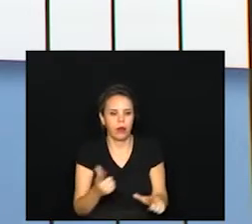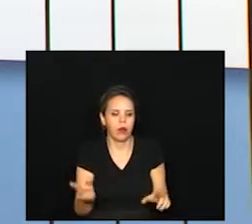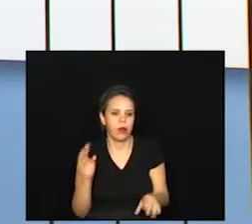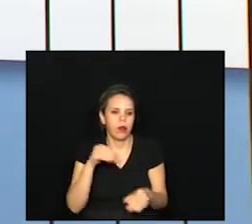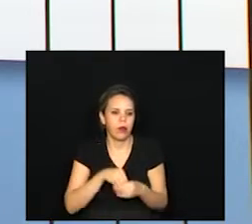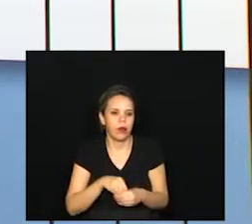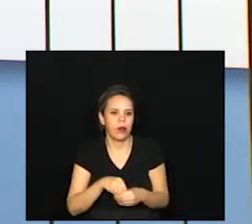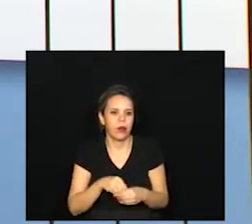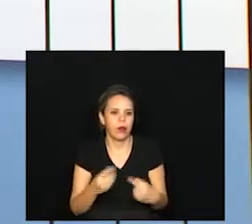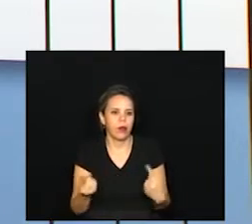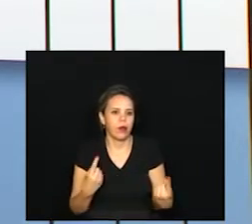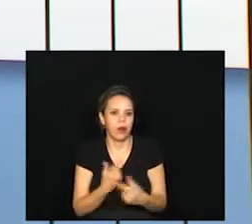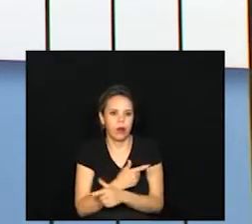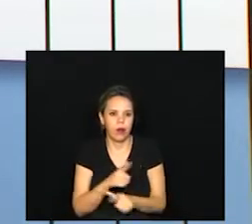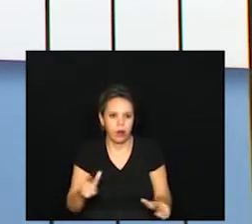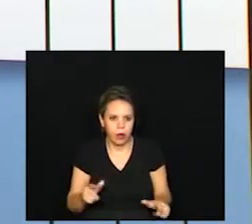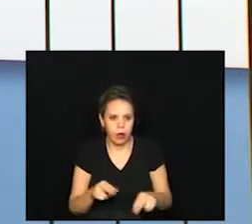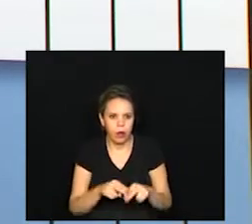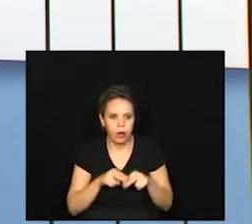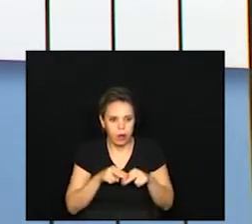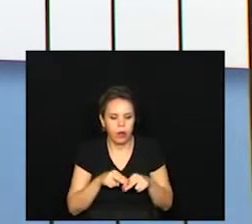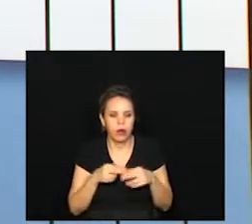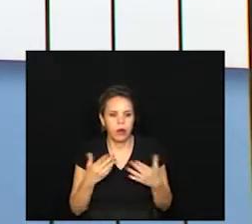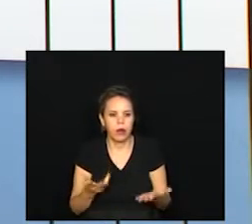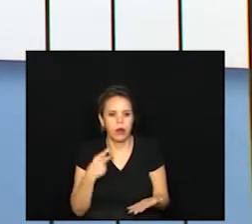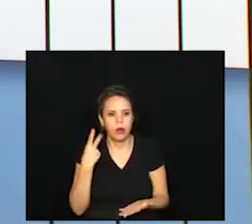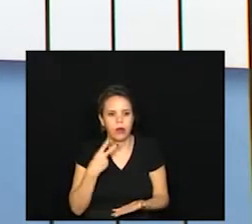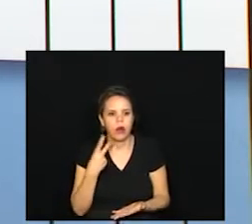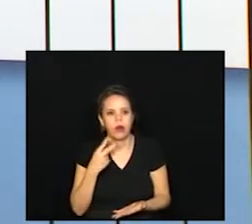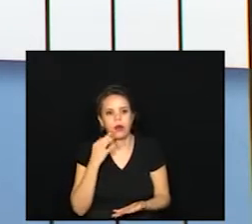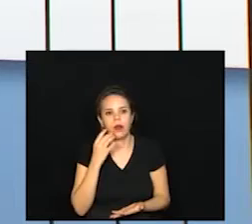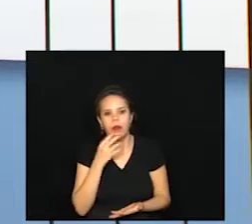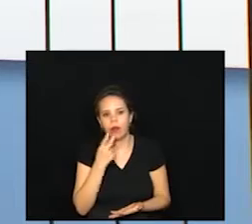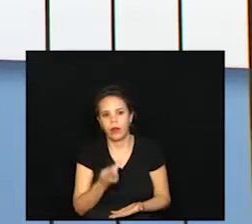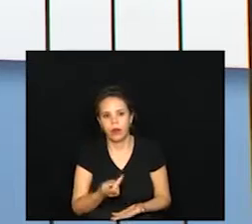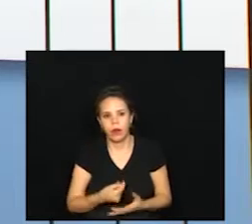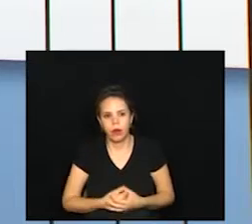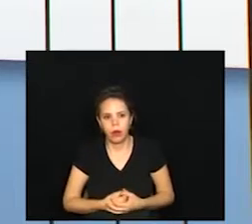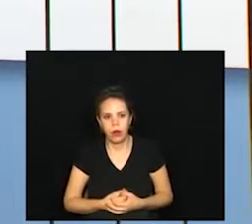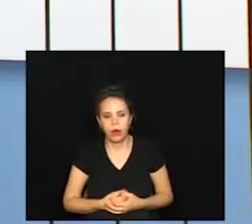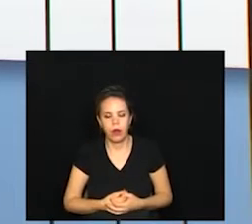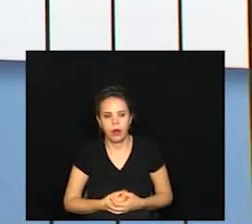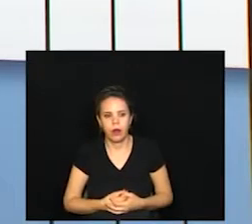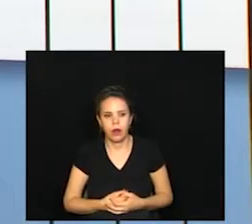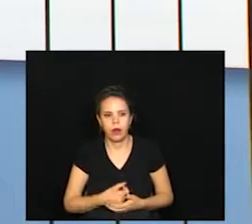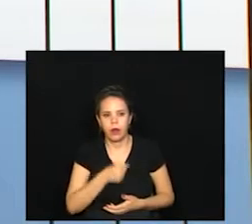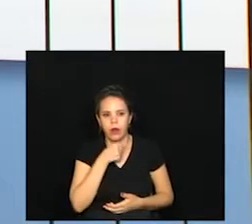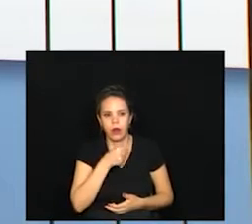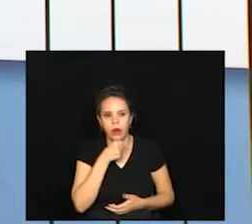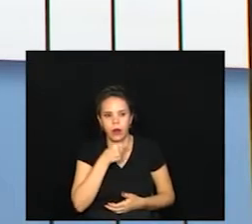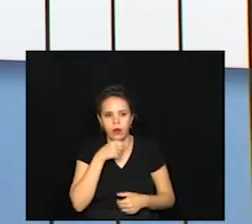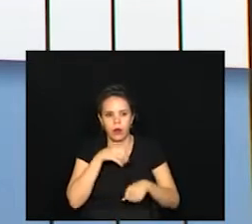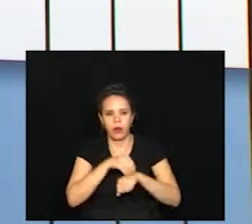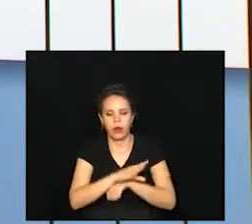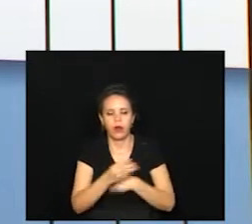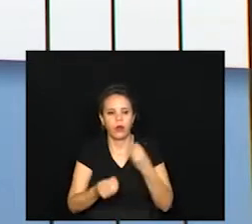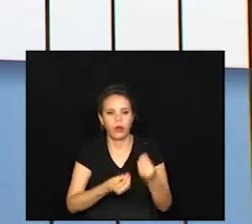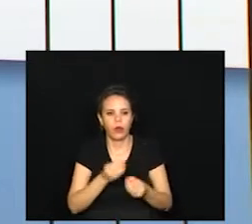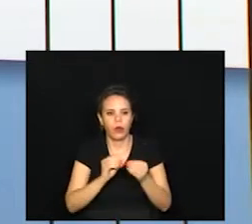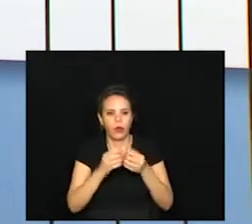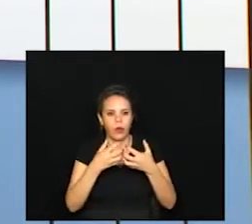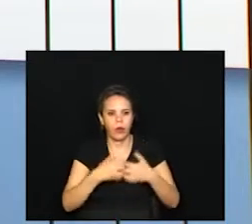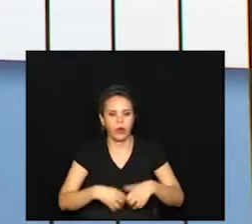prevista essa alça de acesso, justamente pelo que o vereador mencionou e também essa reportagem trouxe. Como é